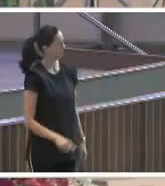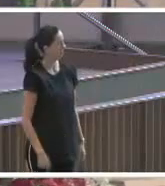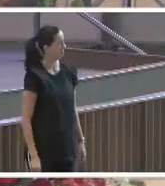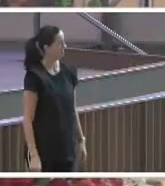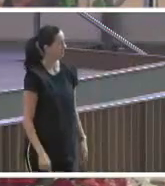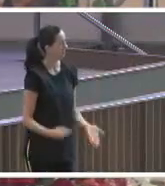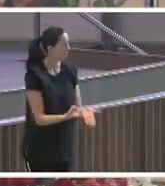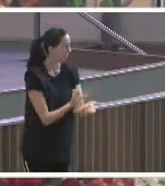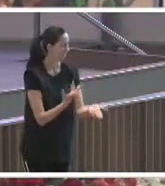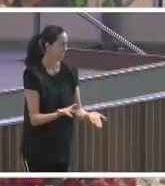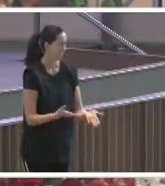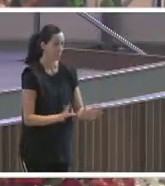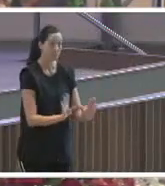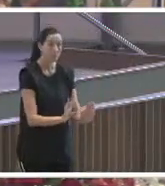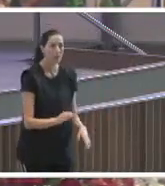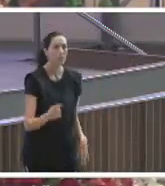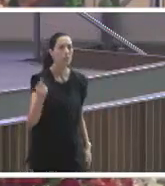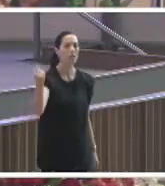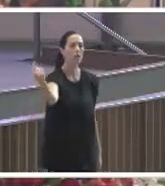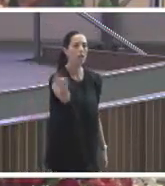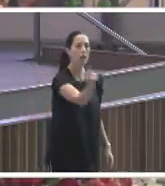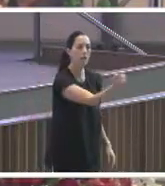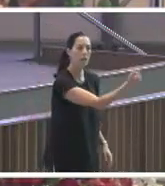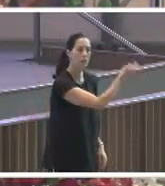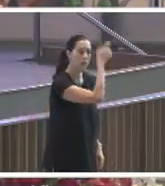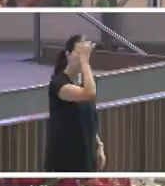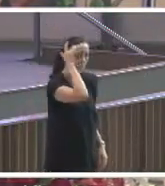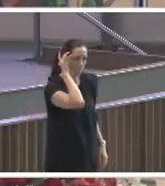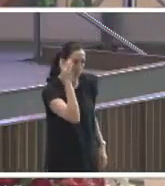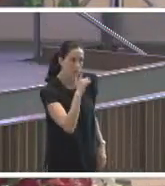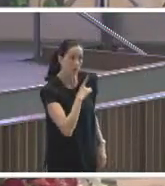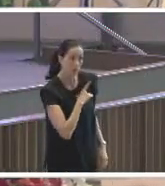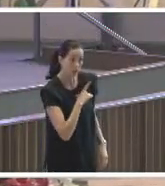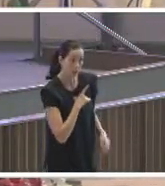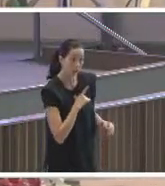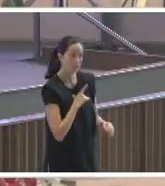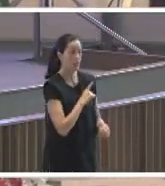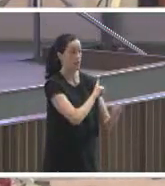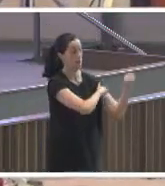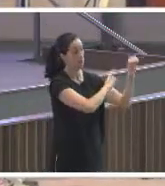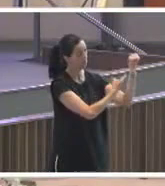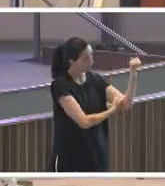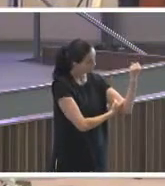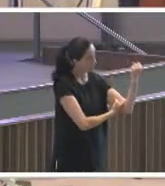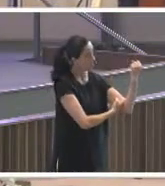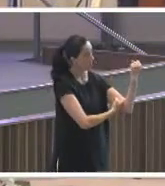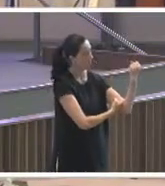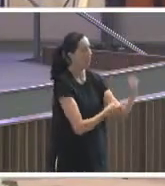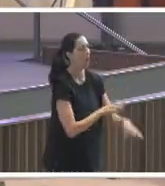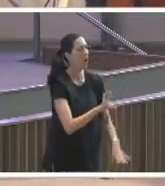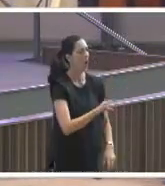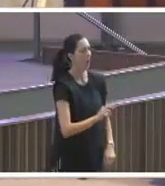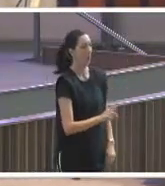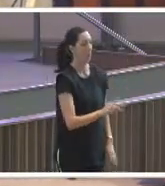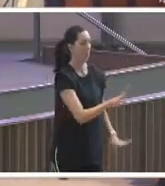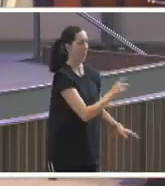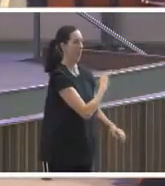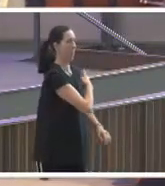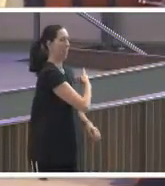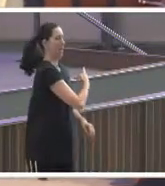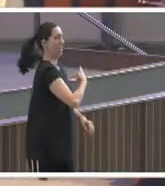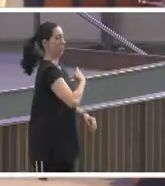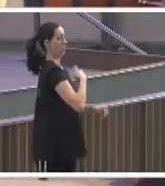pessoa aqui tem autoridade espiritual. Não é só um pastor que tem autoridade